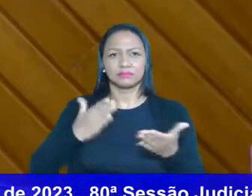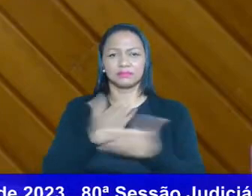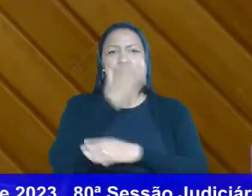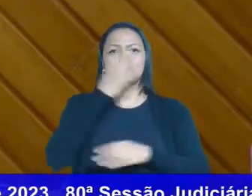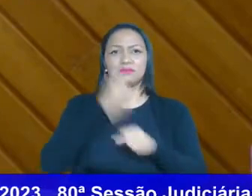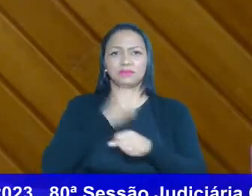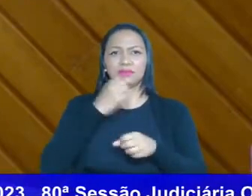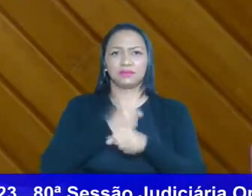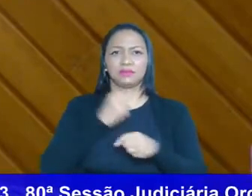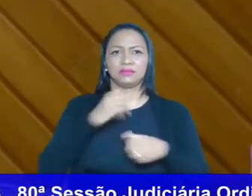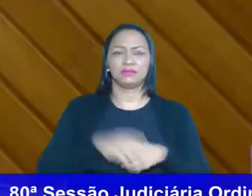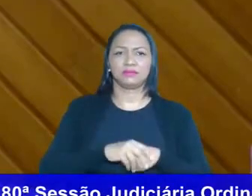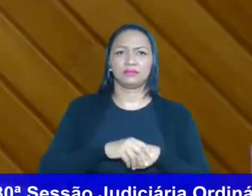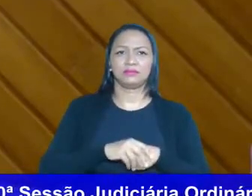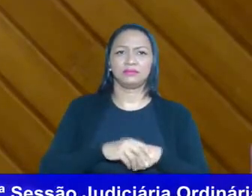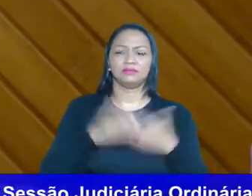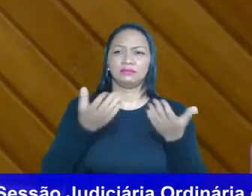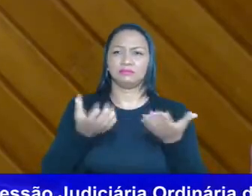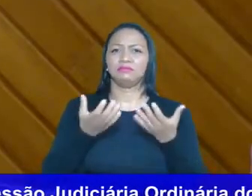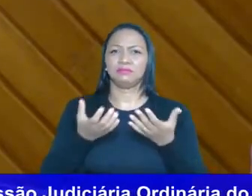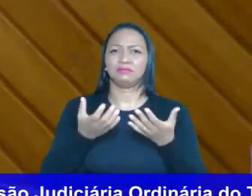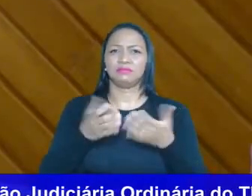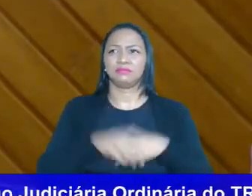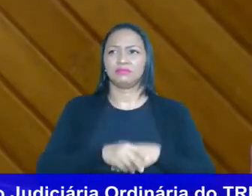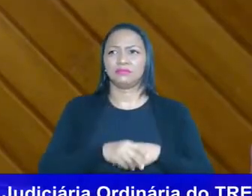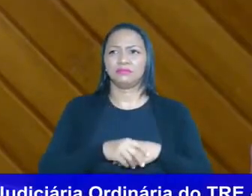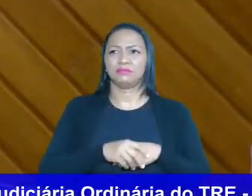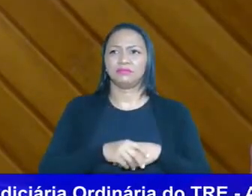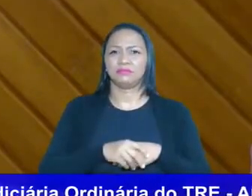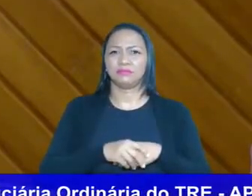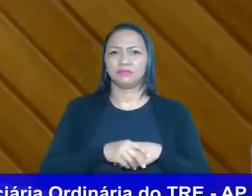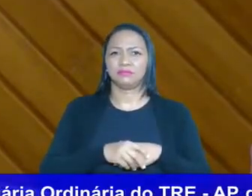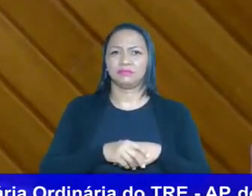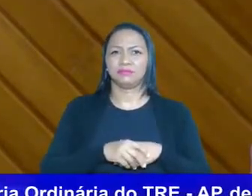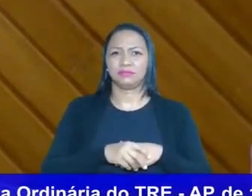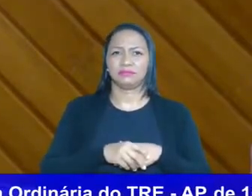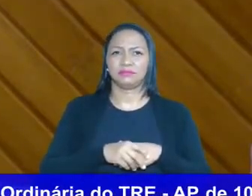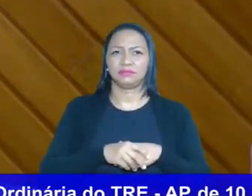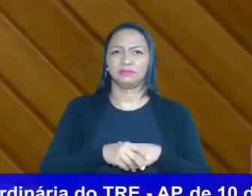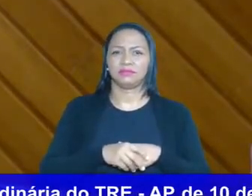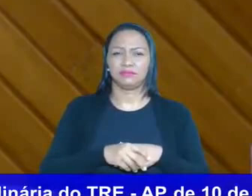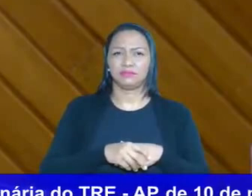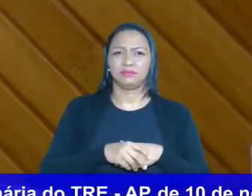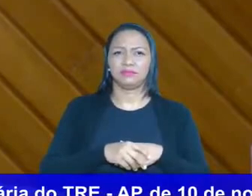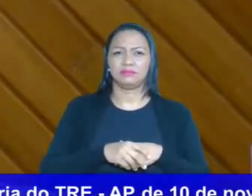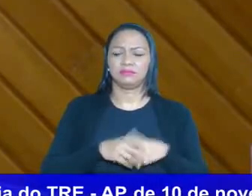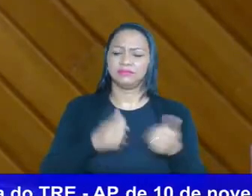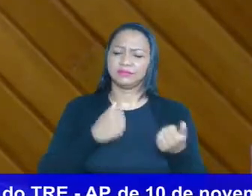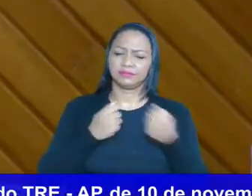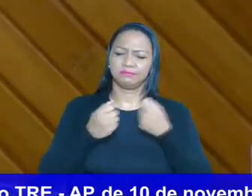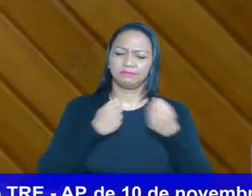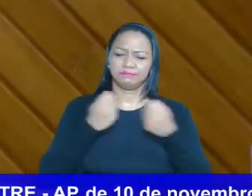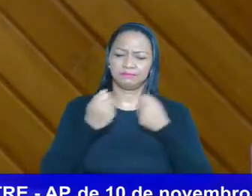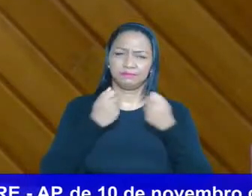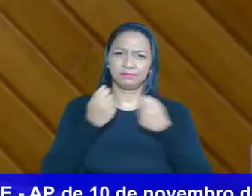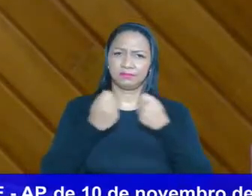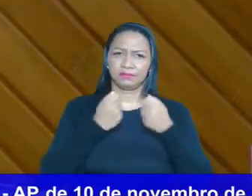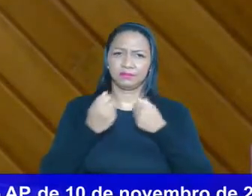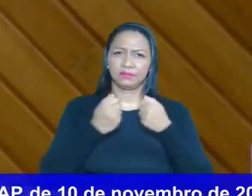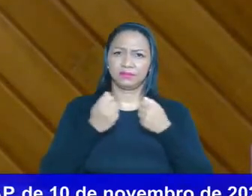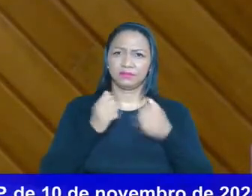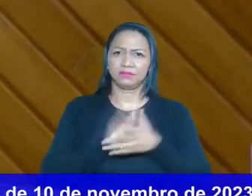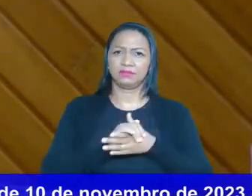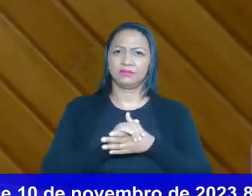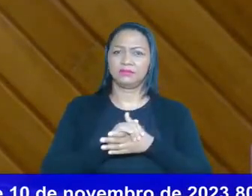contas. O que eu queria fazer a avaliação é